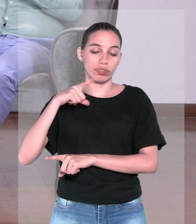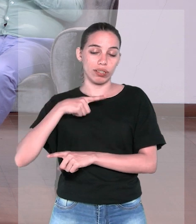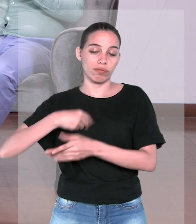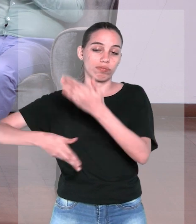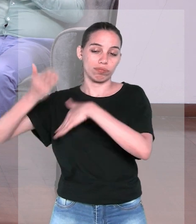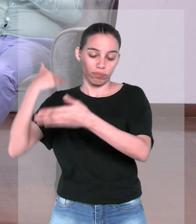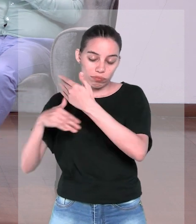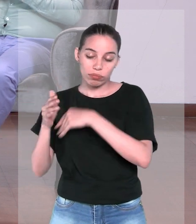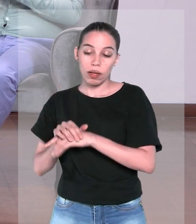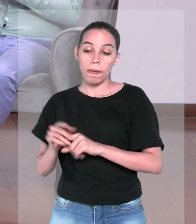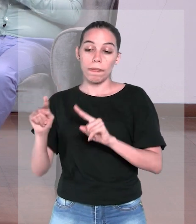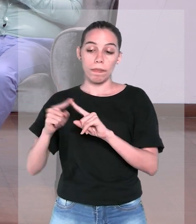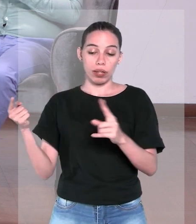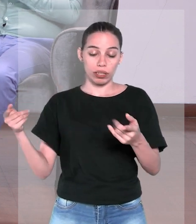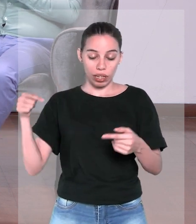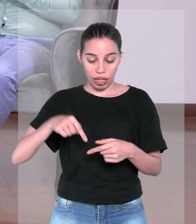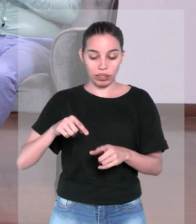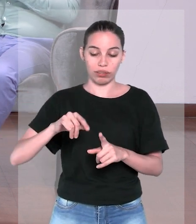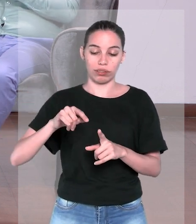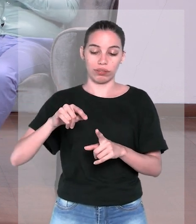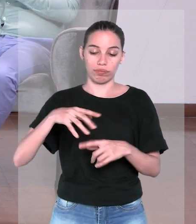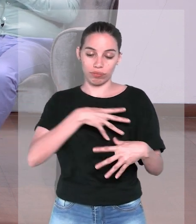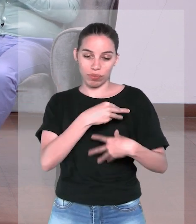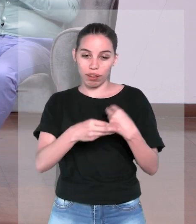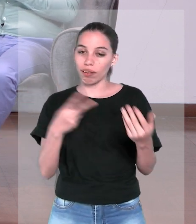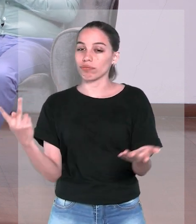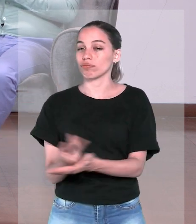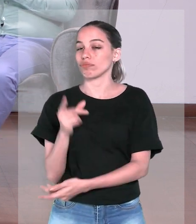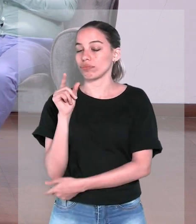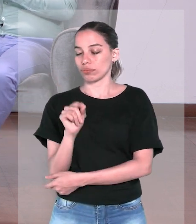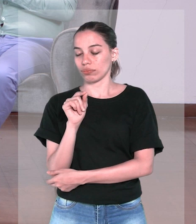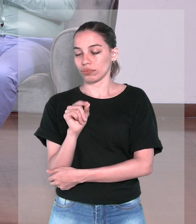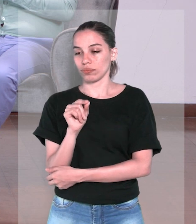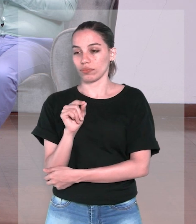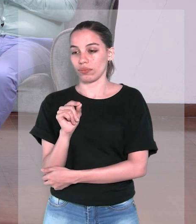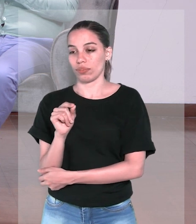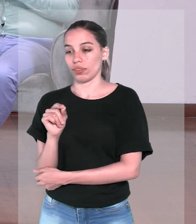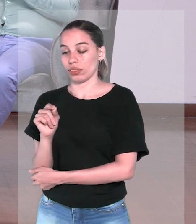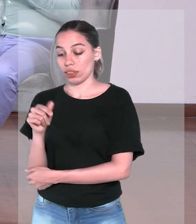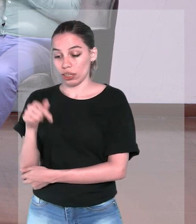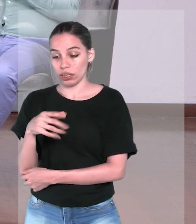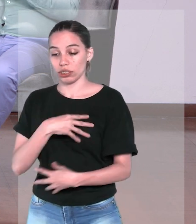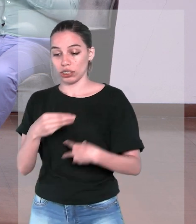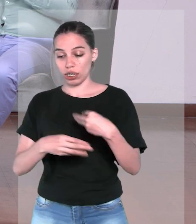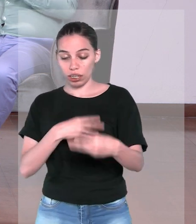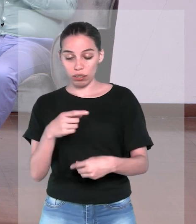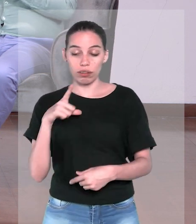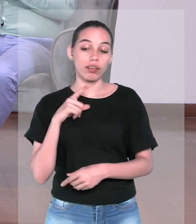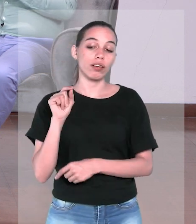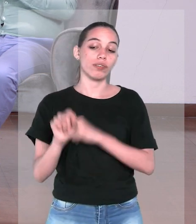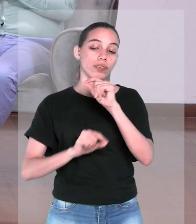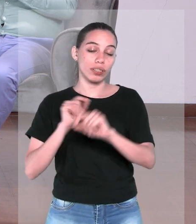bullying é um fenômeno presente há muitos e muitos e muitos anos na escola. Numa escola que